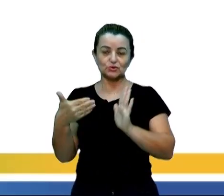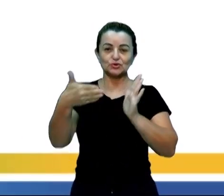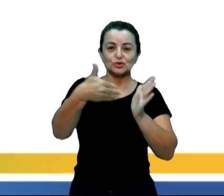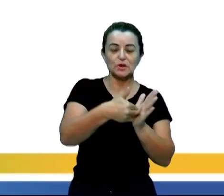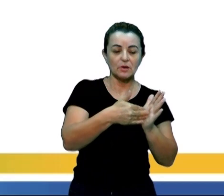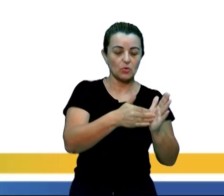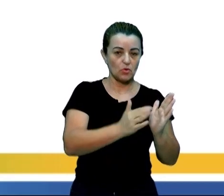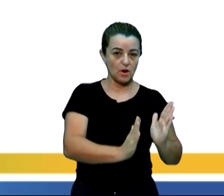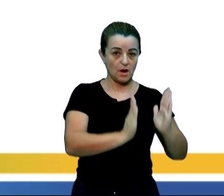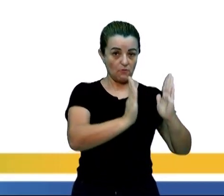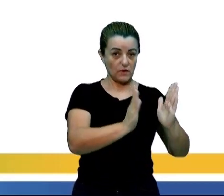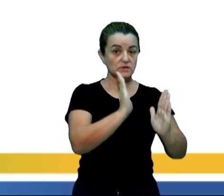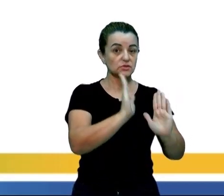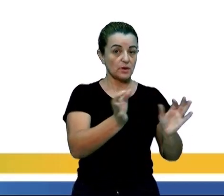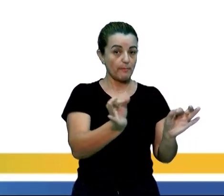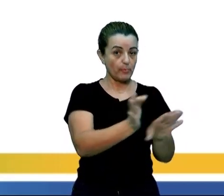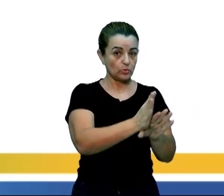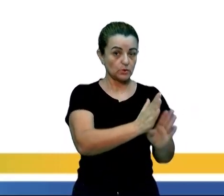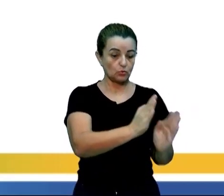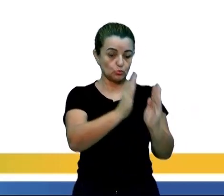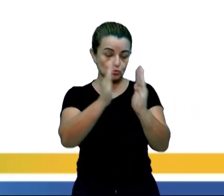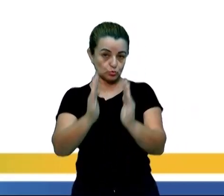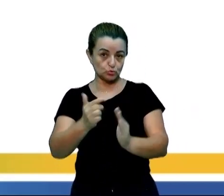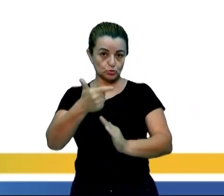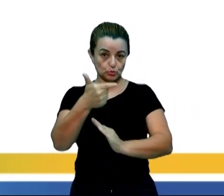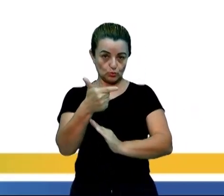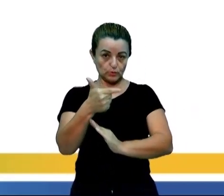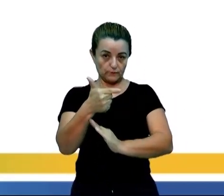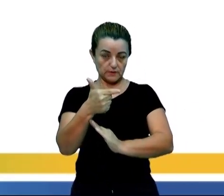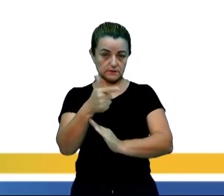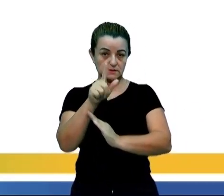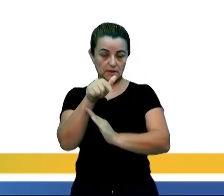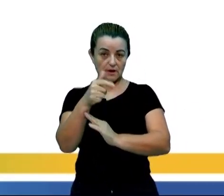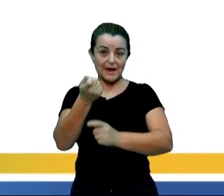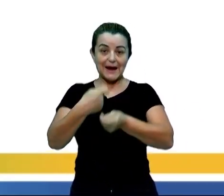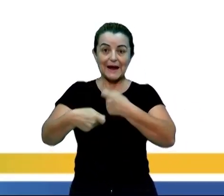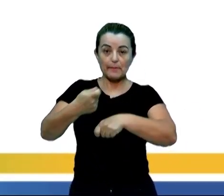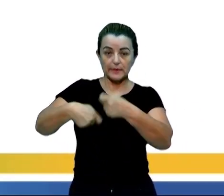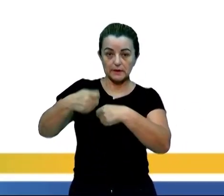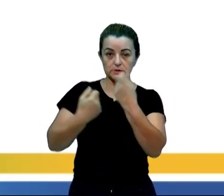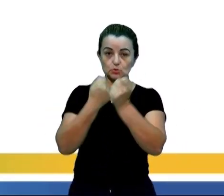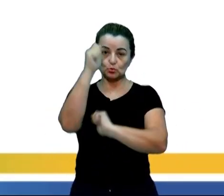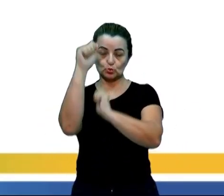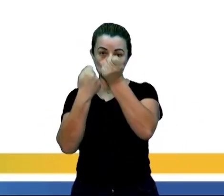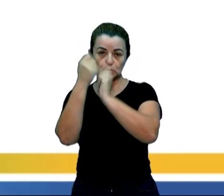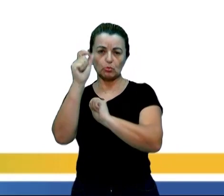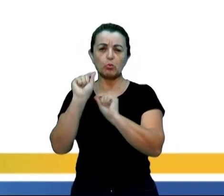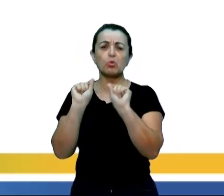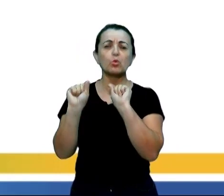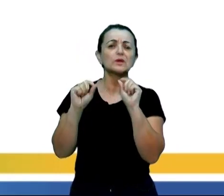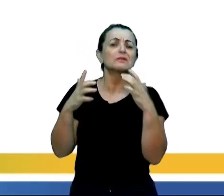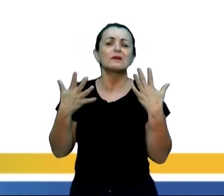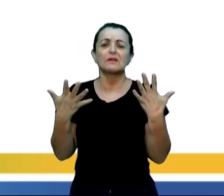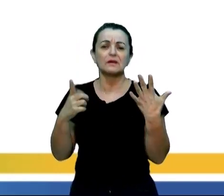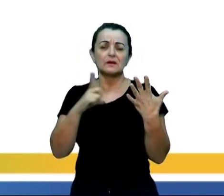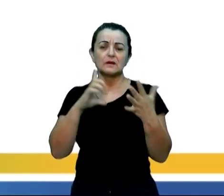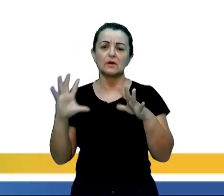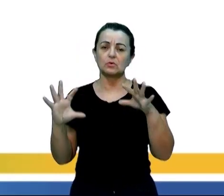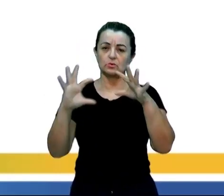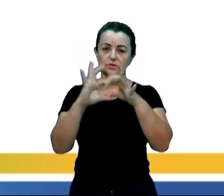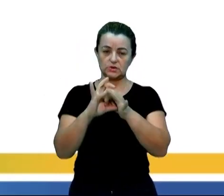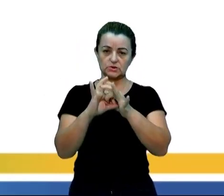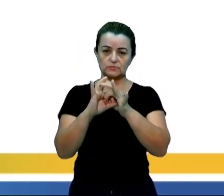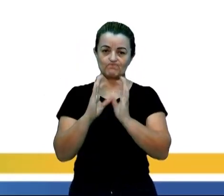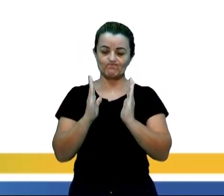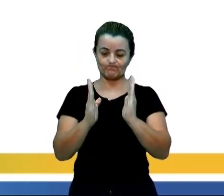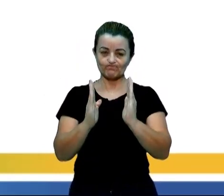fase, né, do capitalismo, que é chamado de capitalismo industrial. O que é que nós temos em termos de contexto dessa fase?